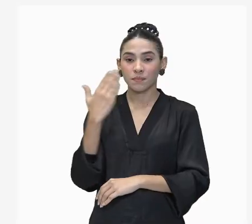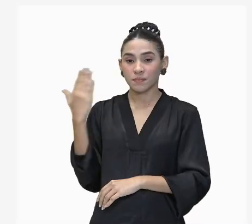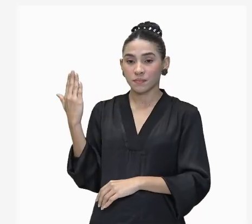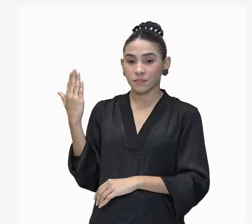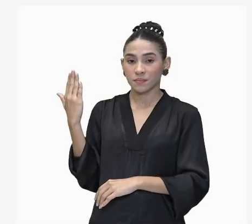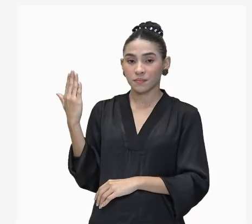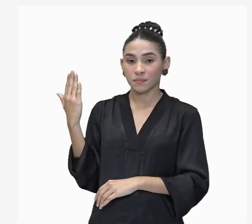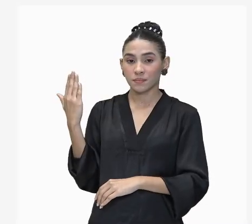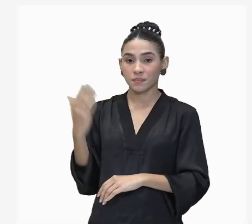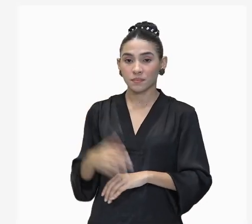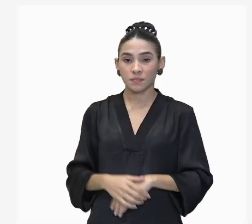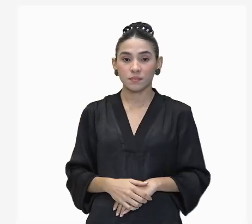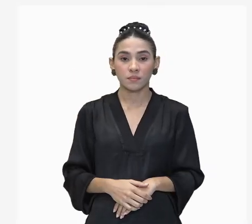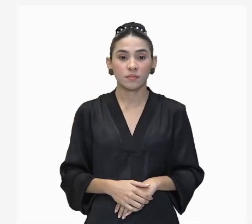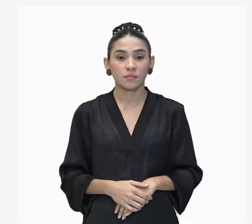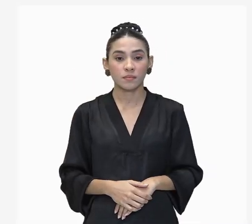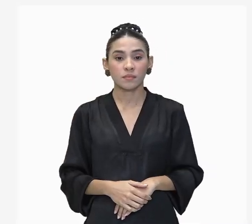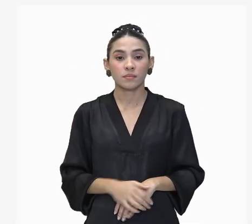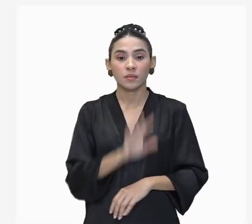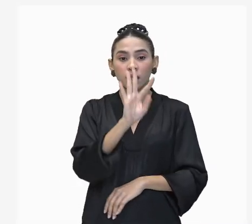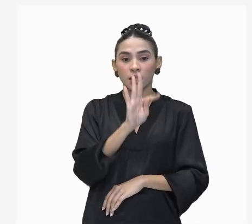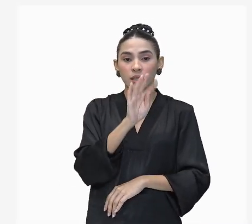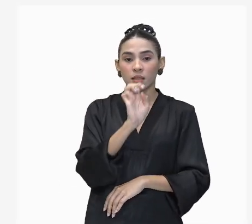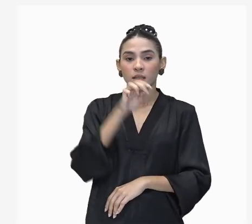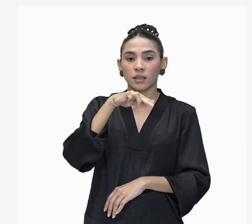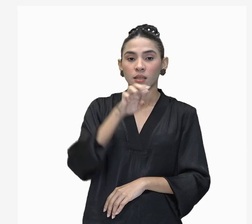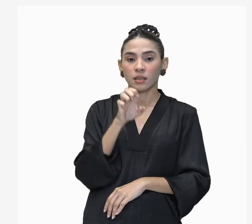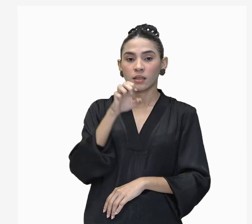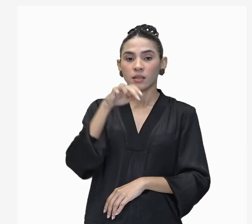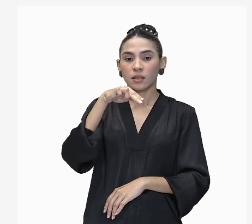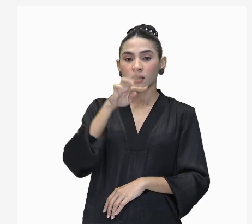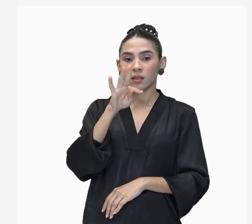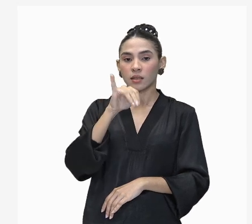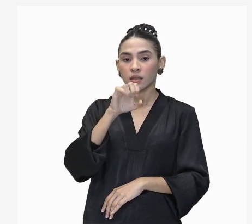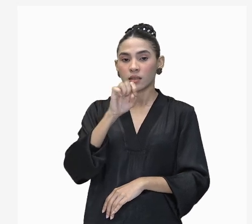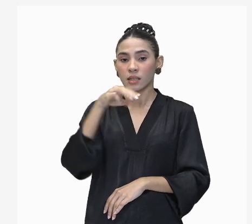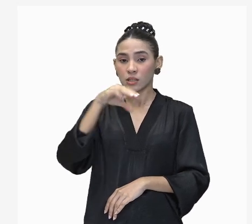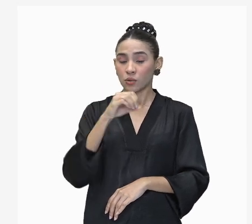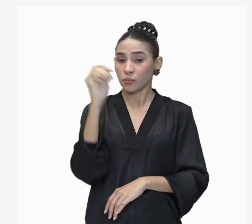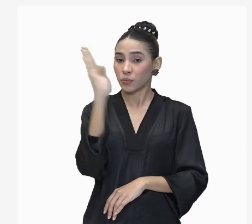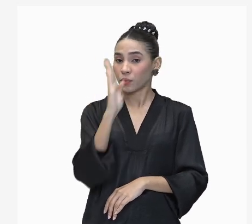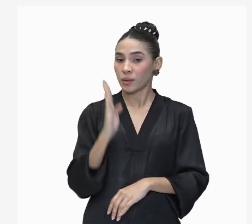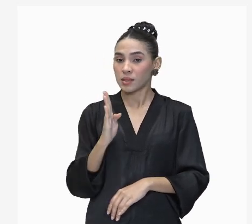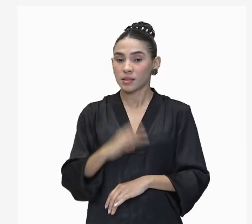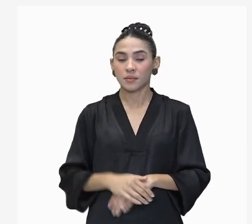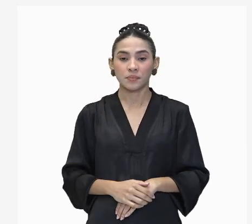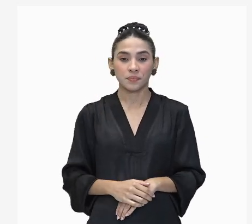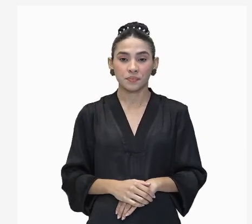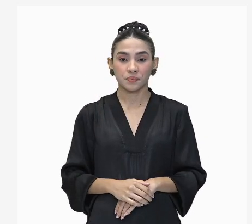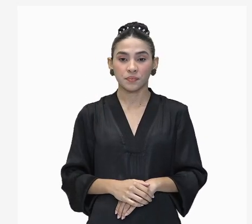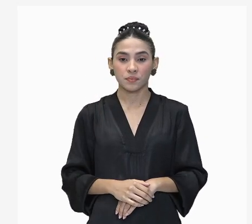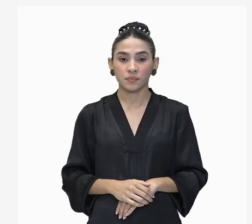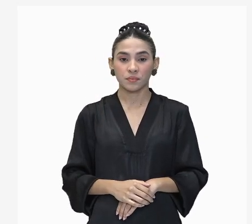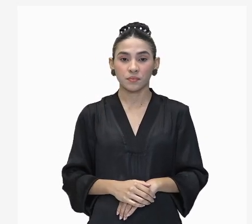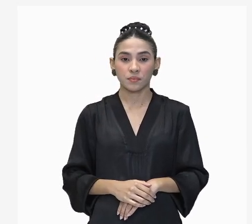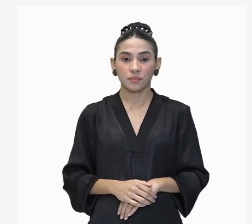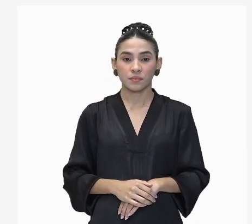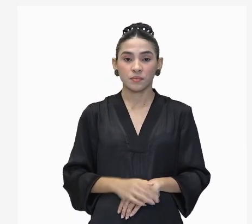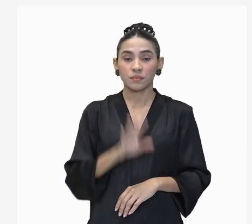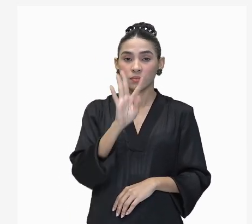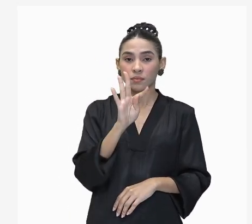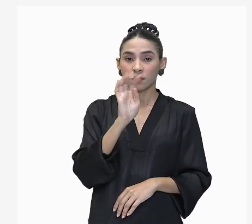só. Tenentismo no Brasil, vamos observar o que ele foi, o que foi o movimento.